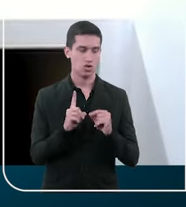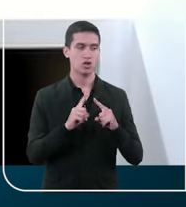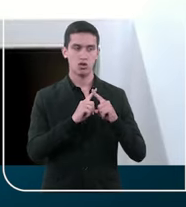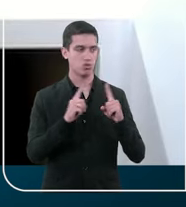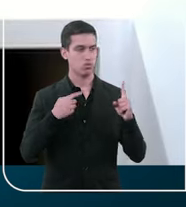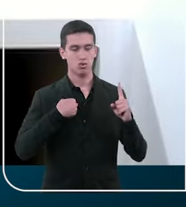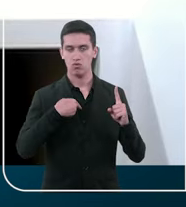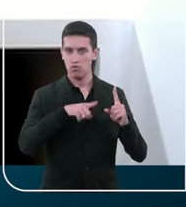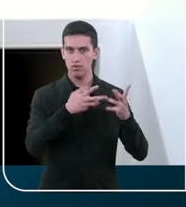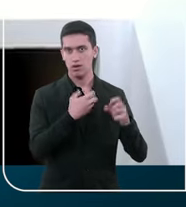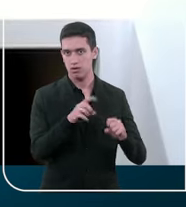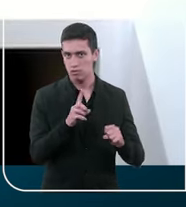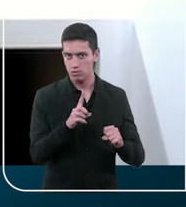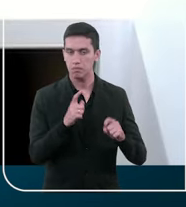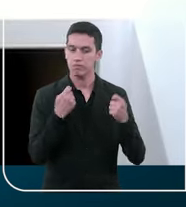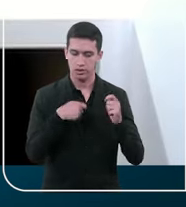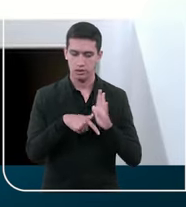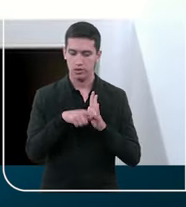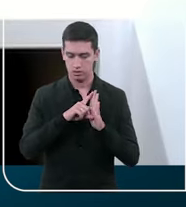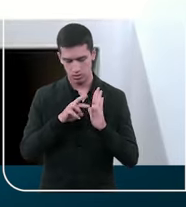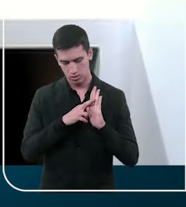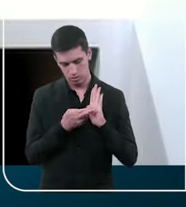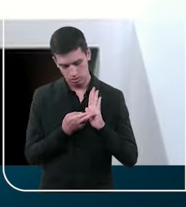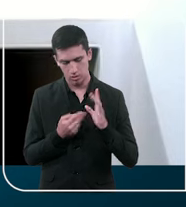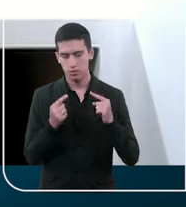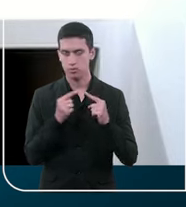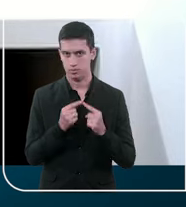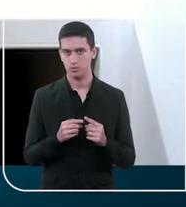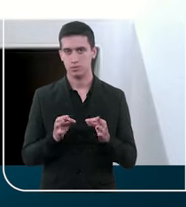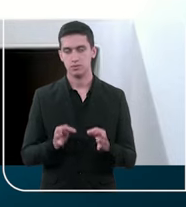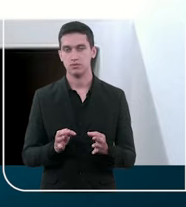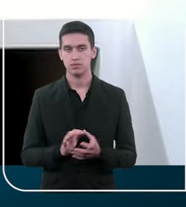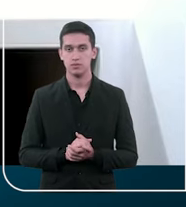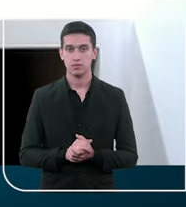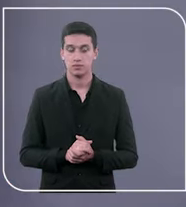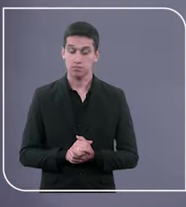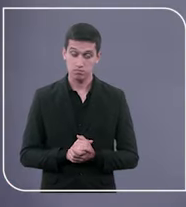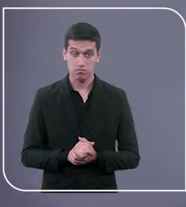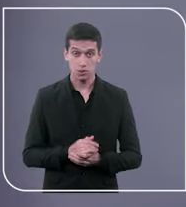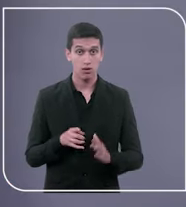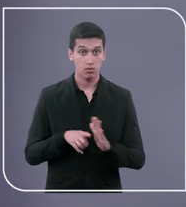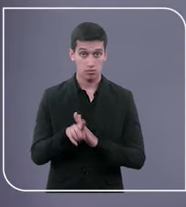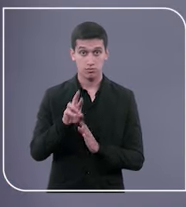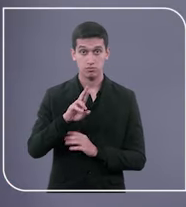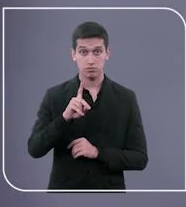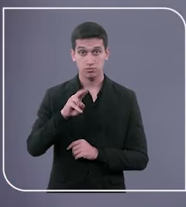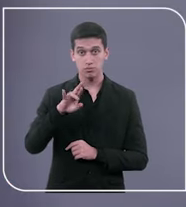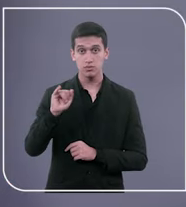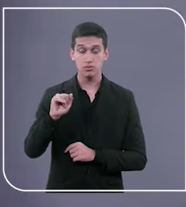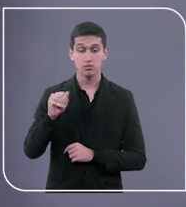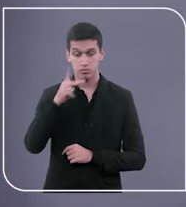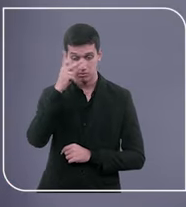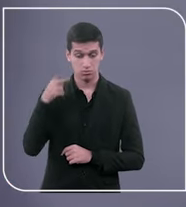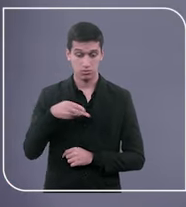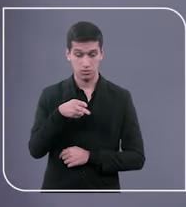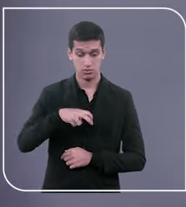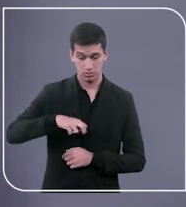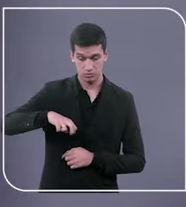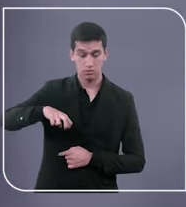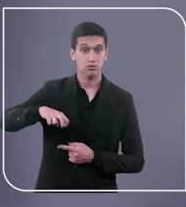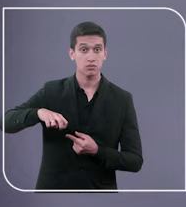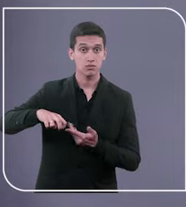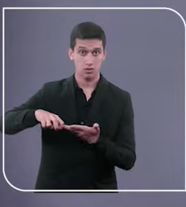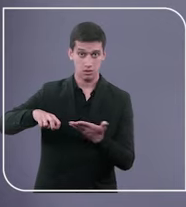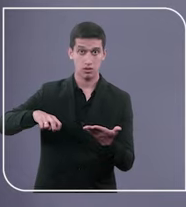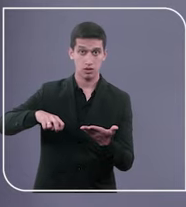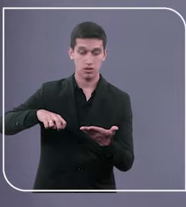de participar do júri, somente com essas escusas decorrentes de escusa de consciência. Professor Rodrigo, e como é que fica o salário das pessoas que são